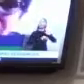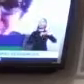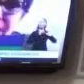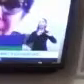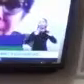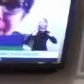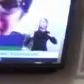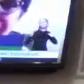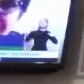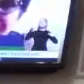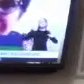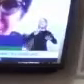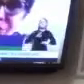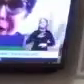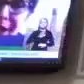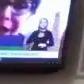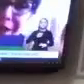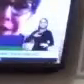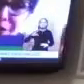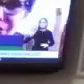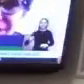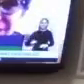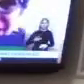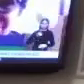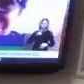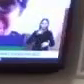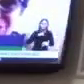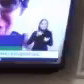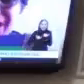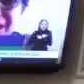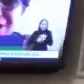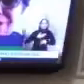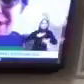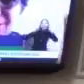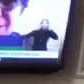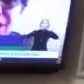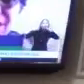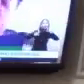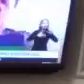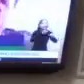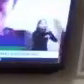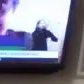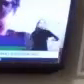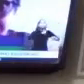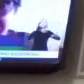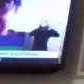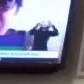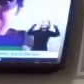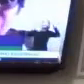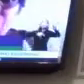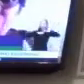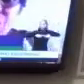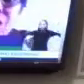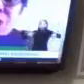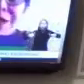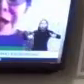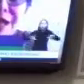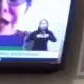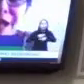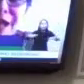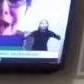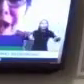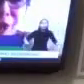PEC ela não está muito clara sobre como vão funcionar os processos seletivos, a gente precisa ajustar isso,